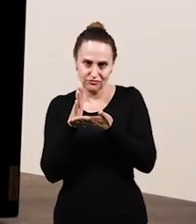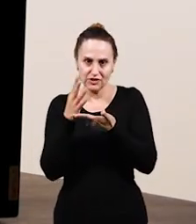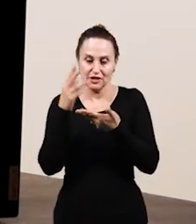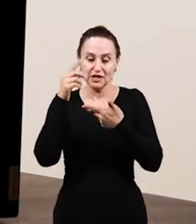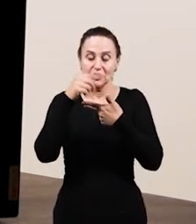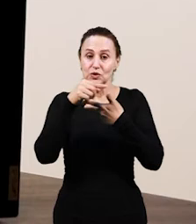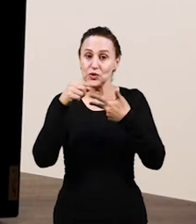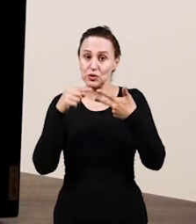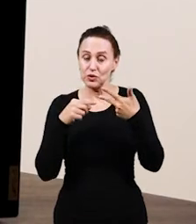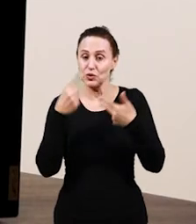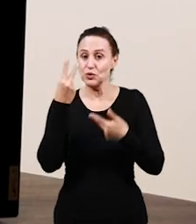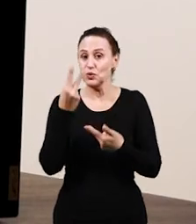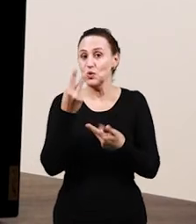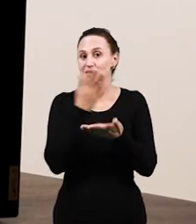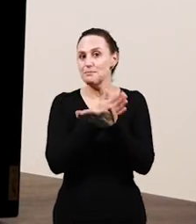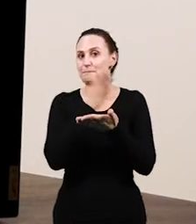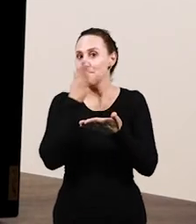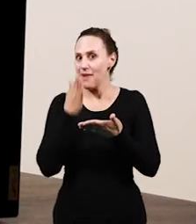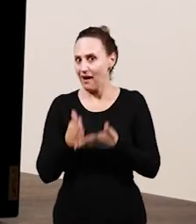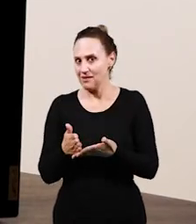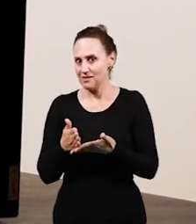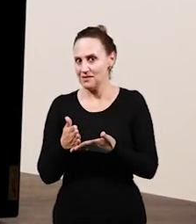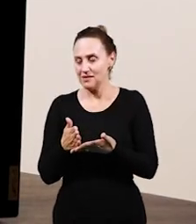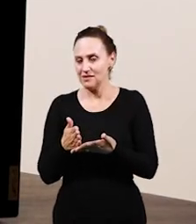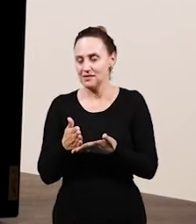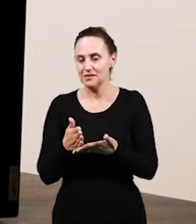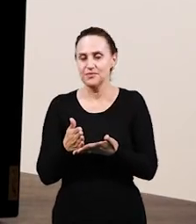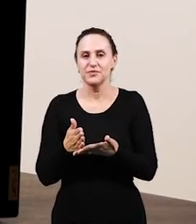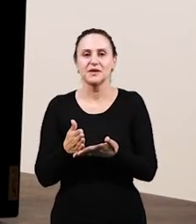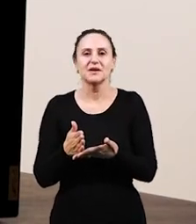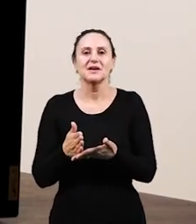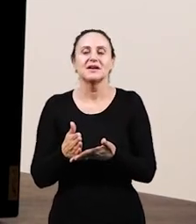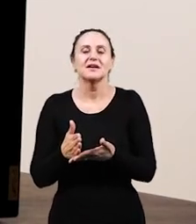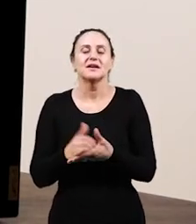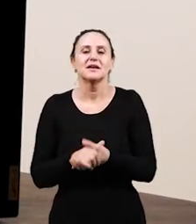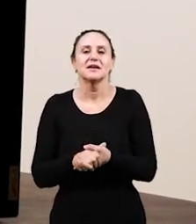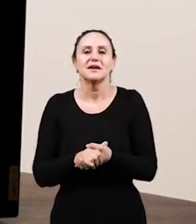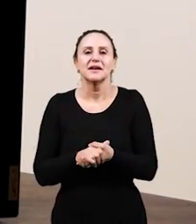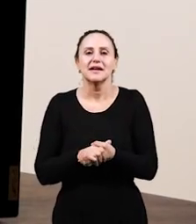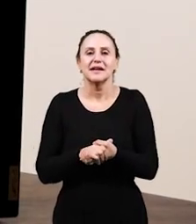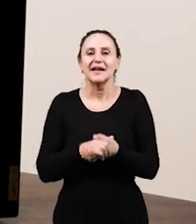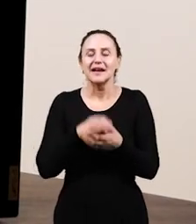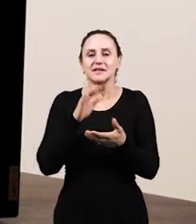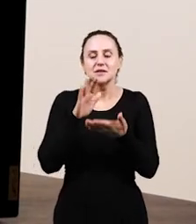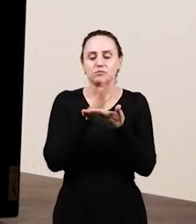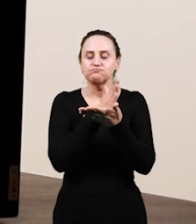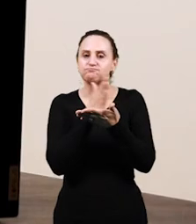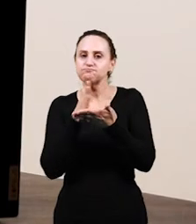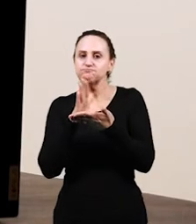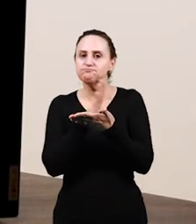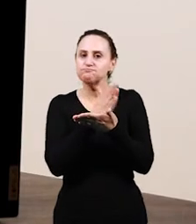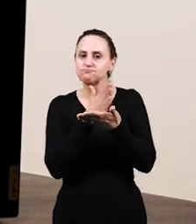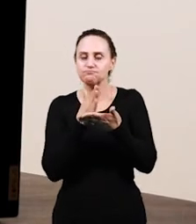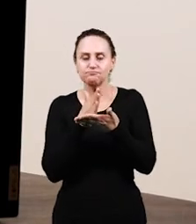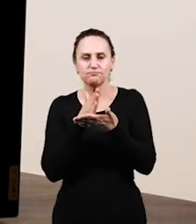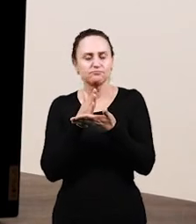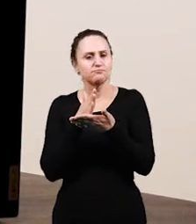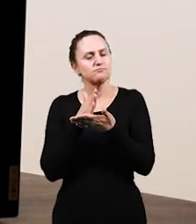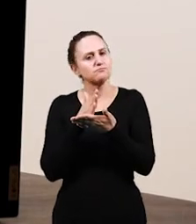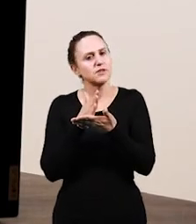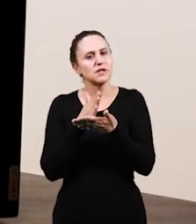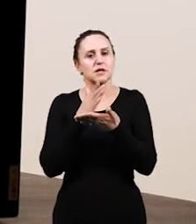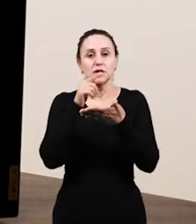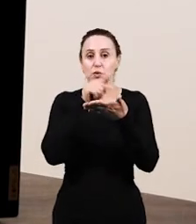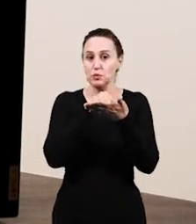é que não são iguais mas são interdependentes o que significa dizer que são interdependentes significa